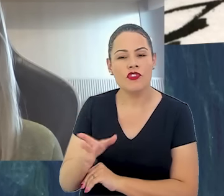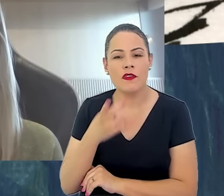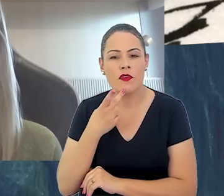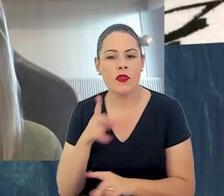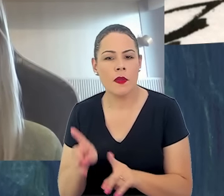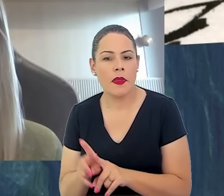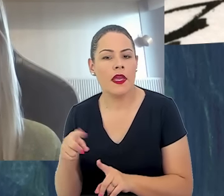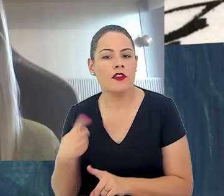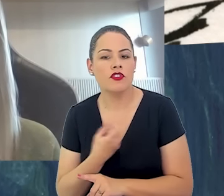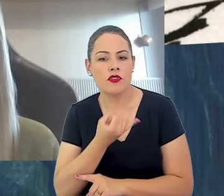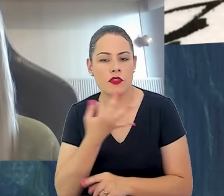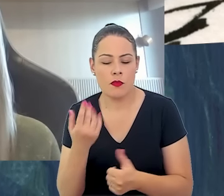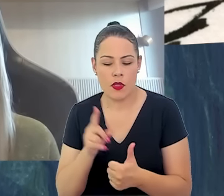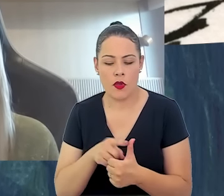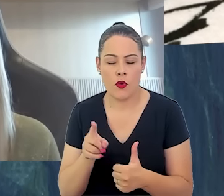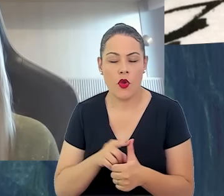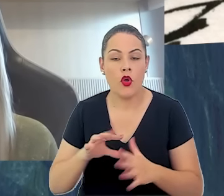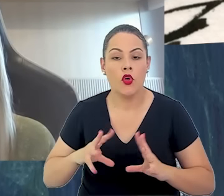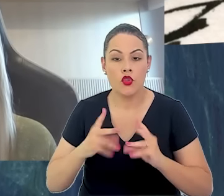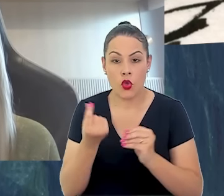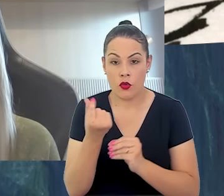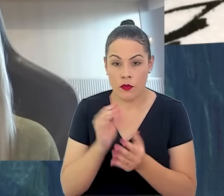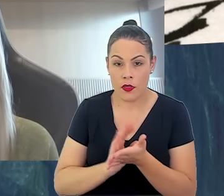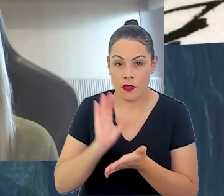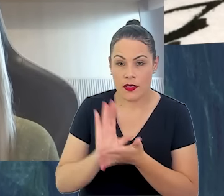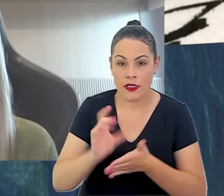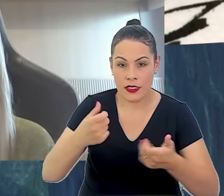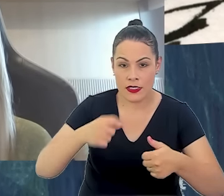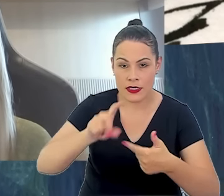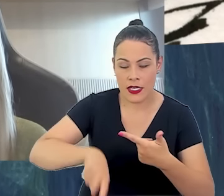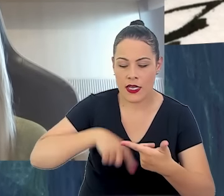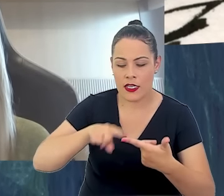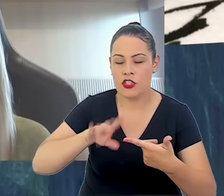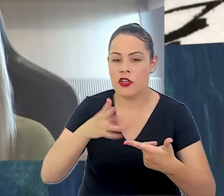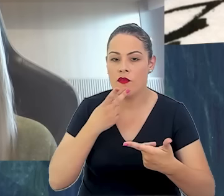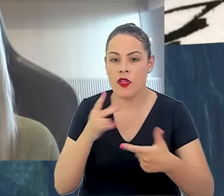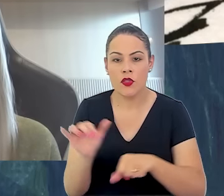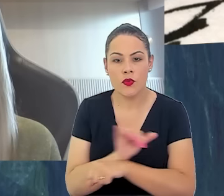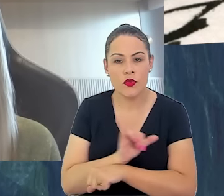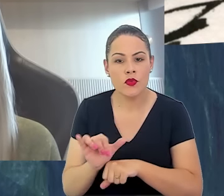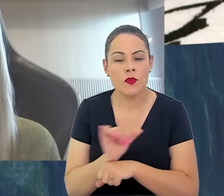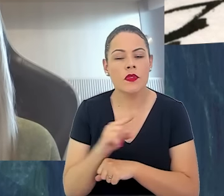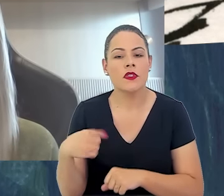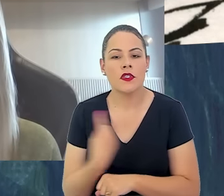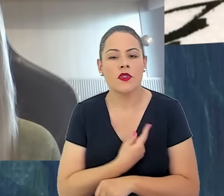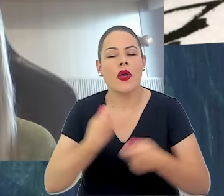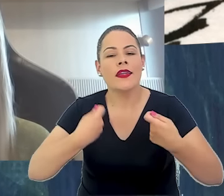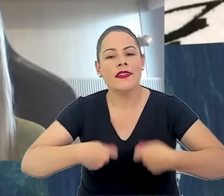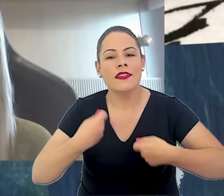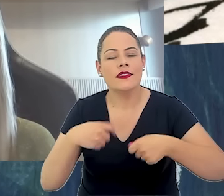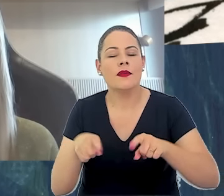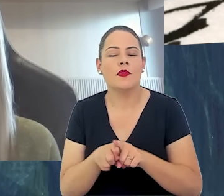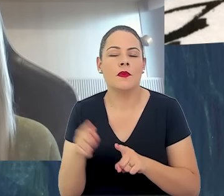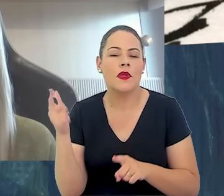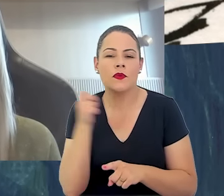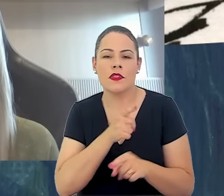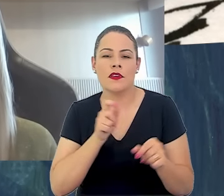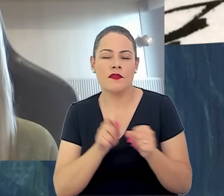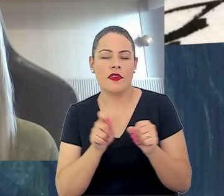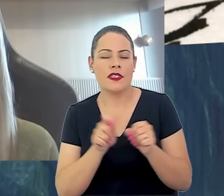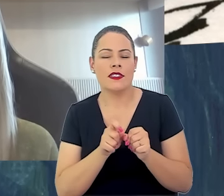transparência. Então, nós falamos, eu falei dos volumes de recursos necessários, eu falei dos instrumentos que nós necessitamos